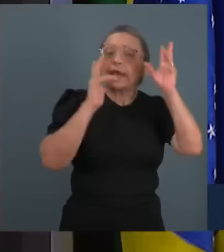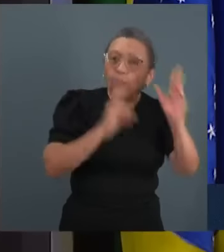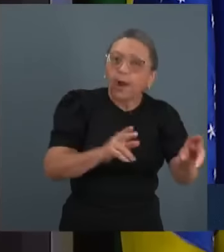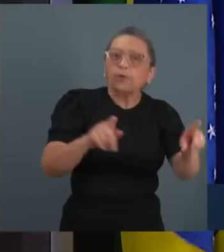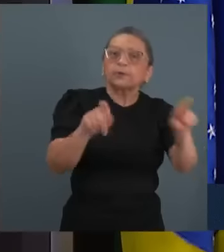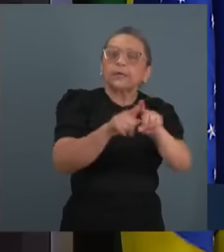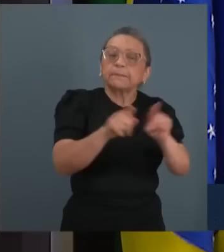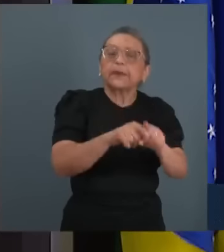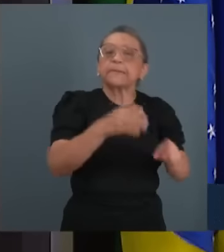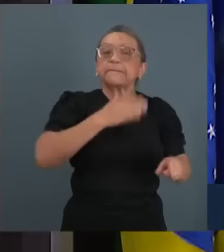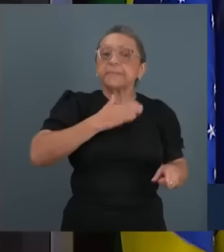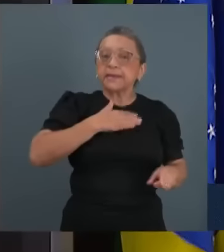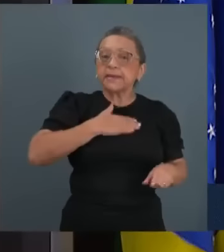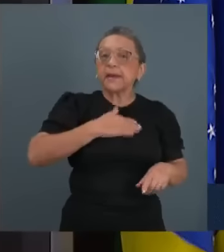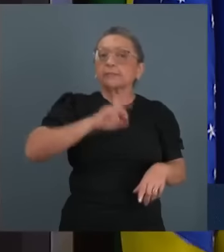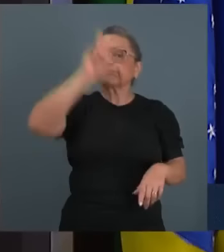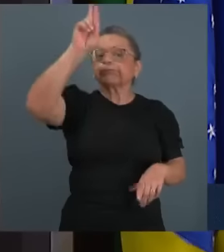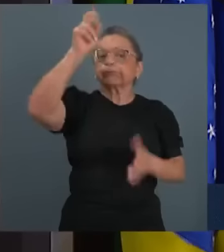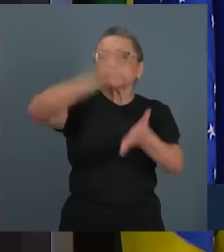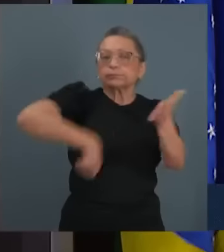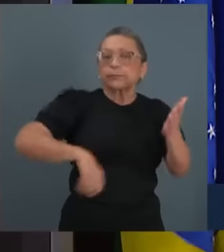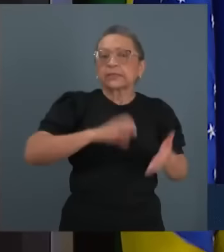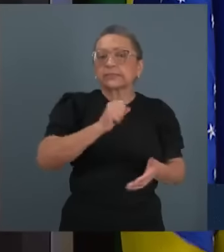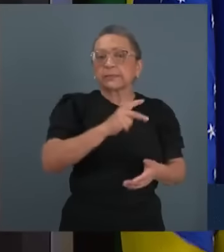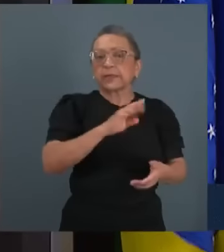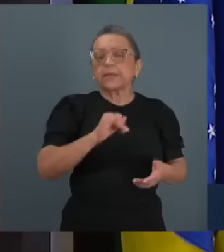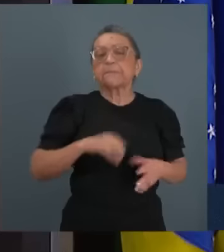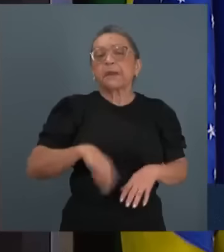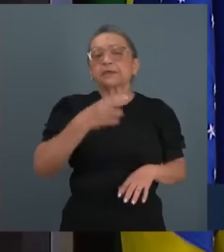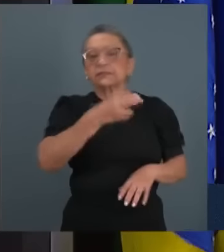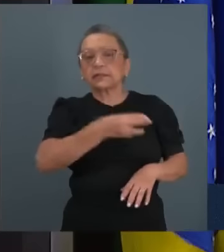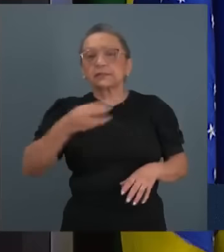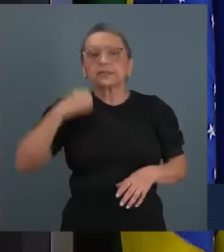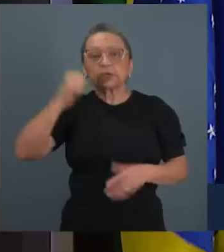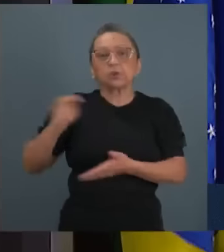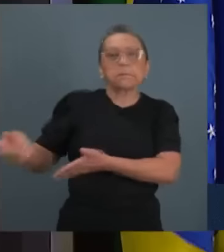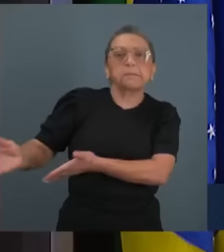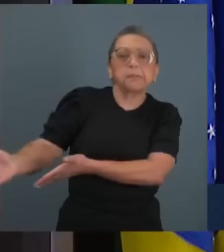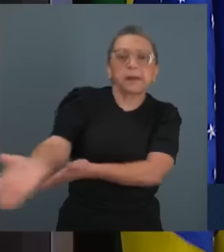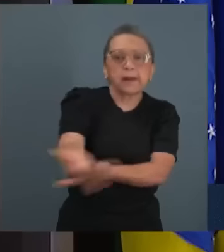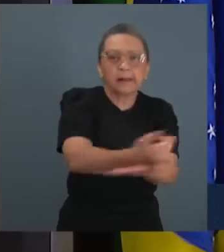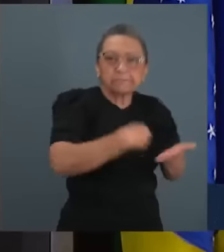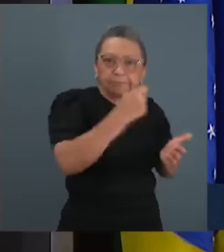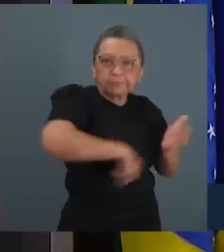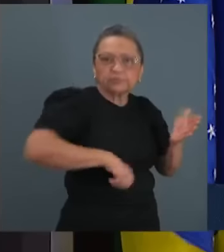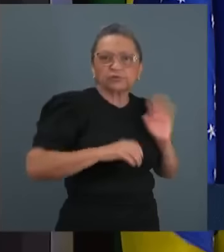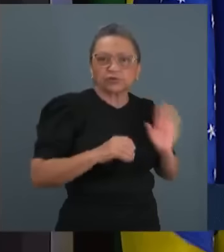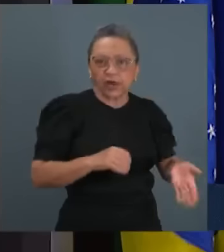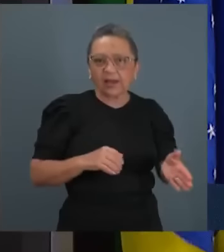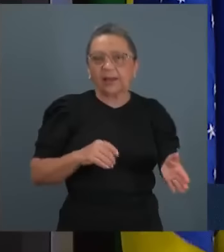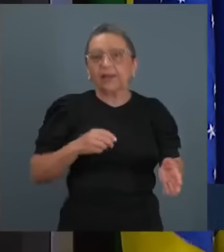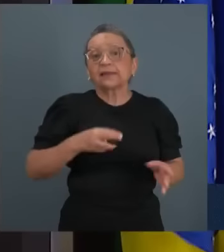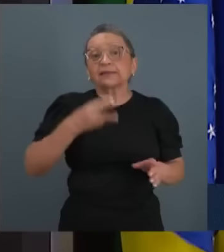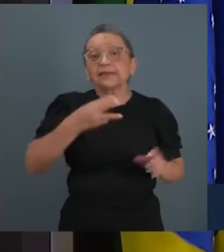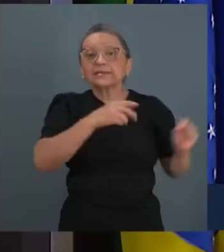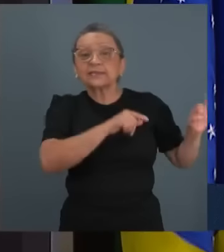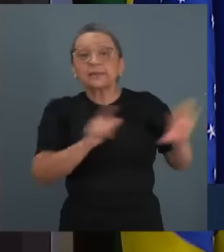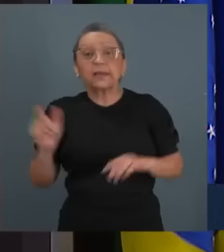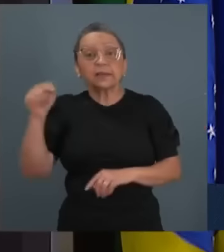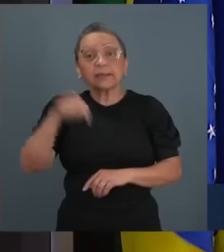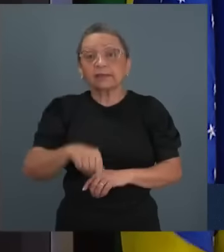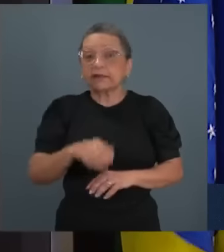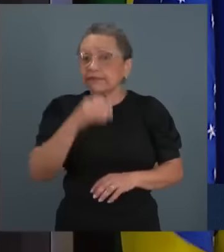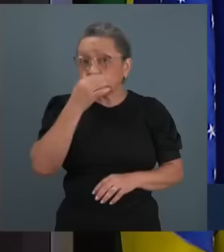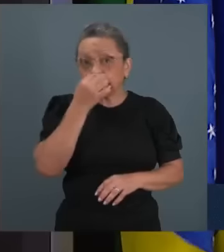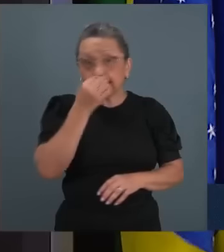CPI, de minha autoria, assinada por mais 33 senadores da República, que já está 3 semanas aqui na